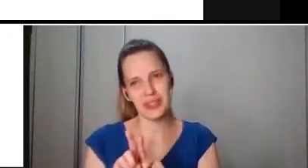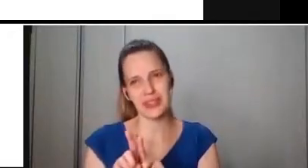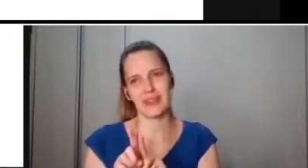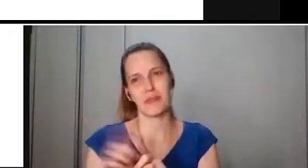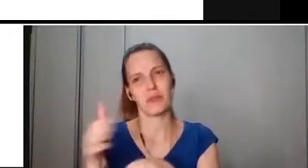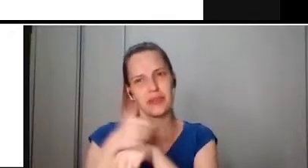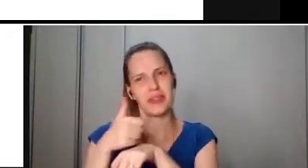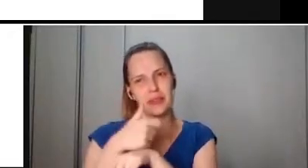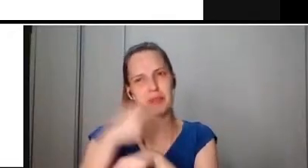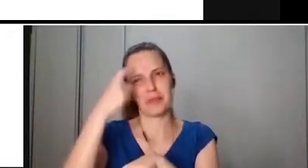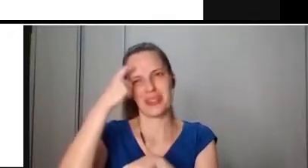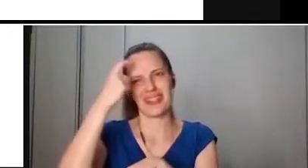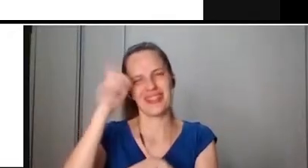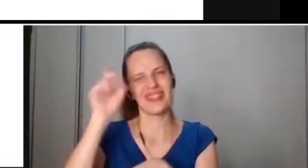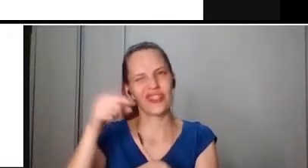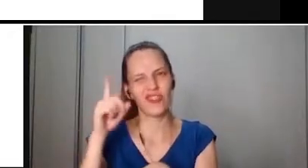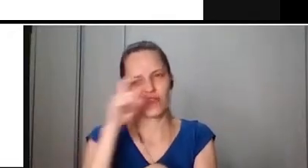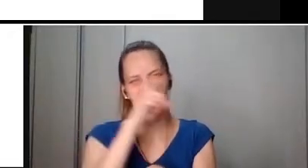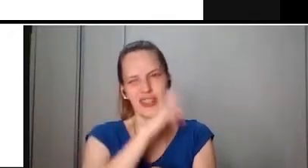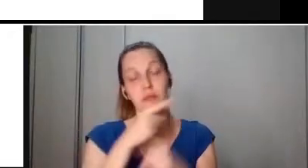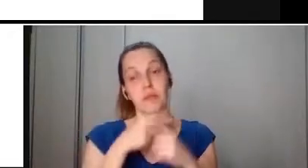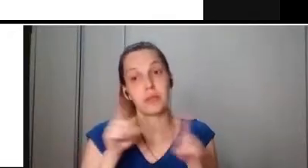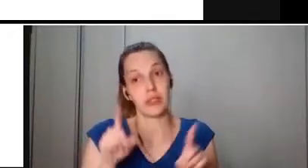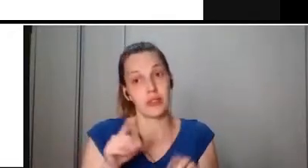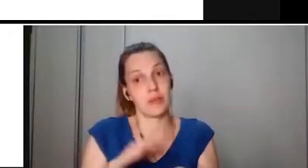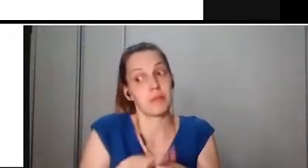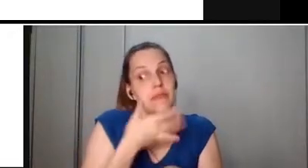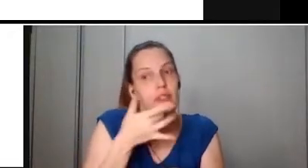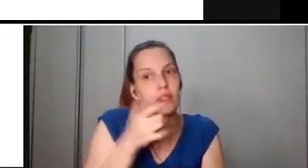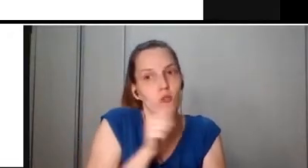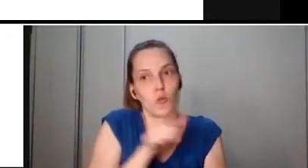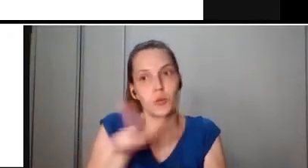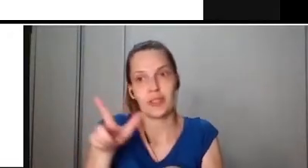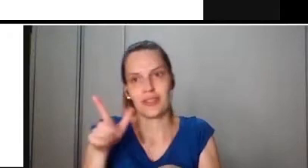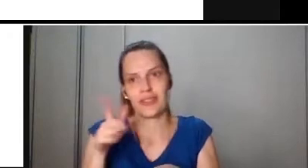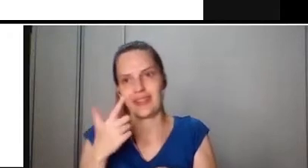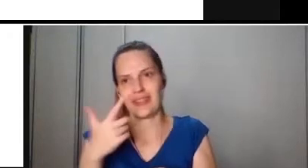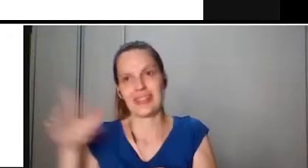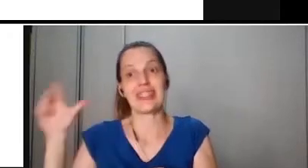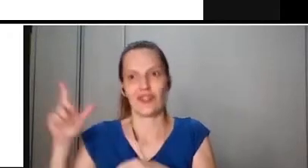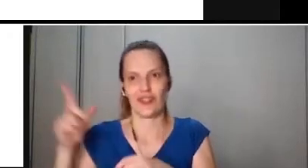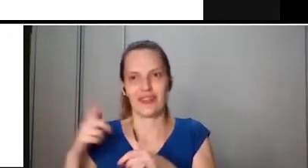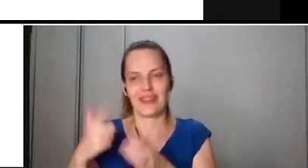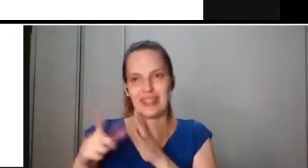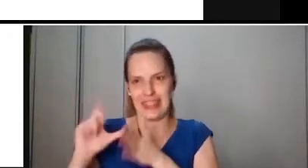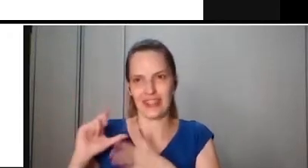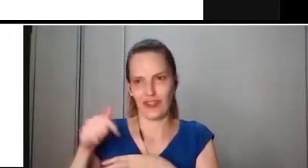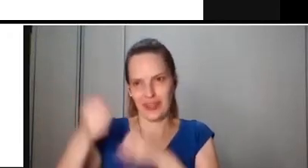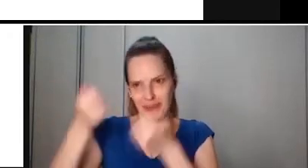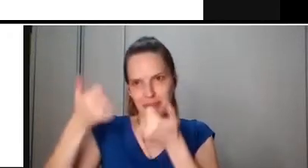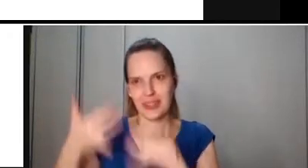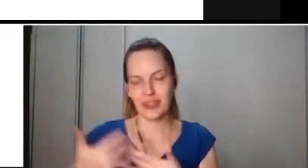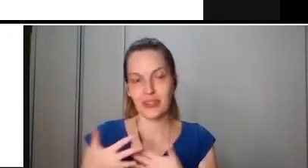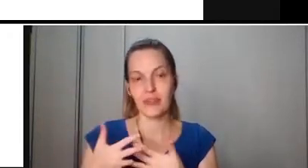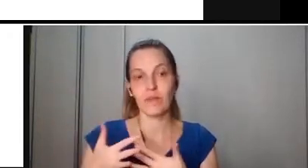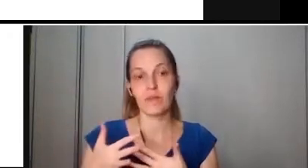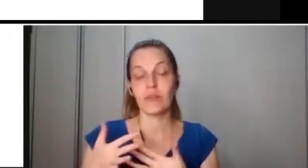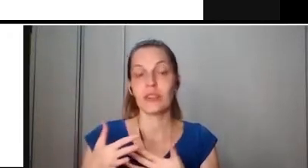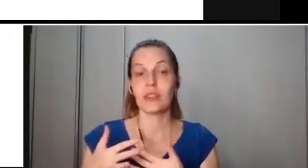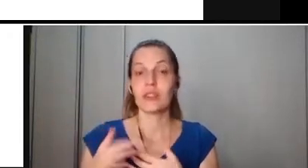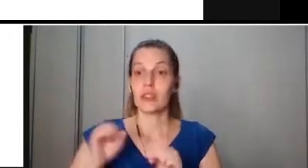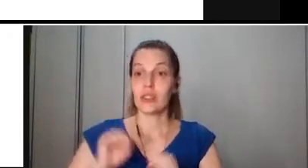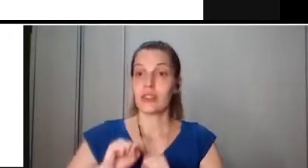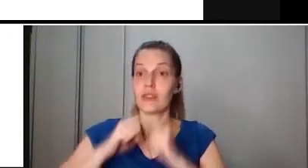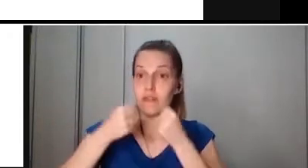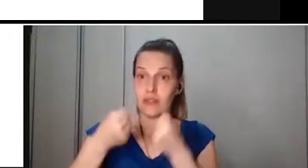mas menos improvável que a anterior, é que a vacina, né, a imunidade conferida